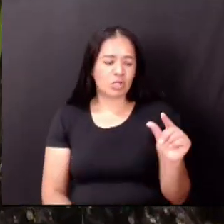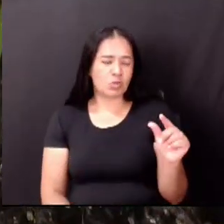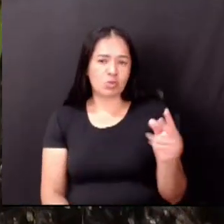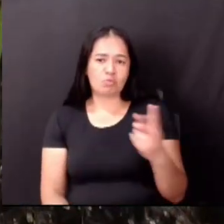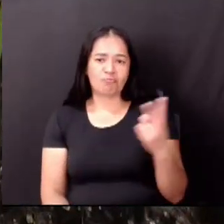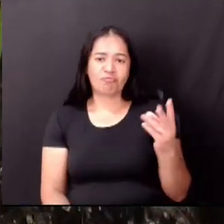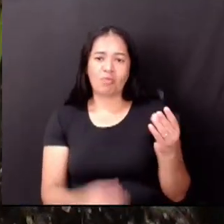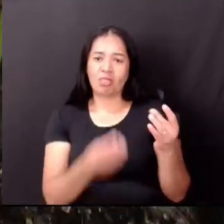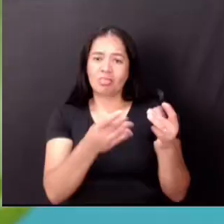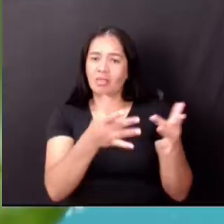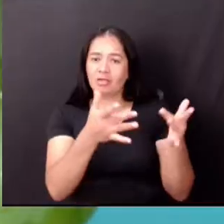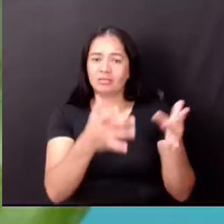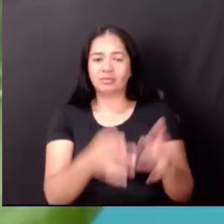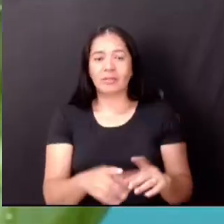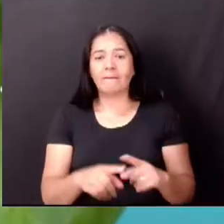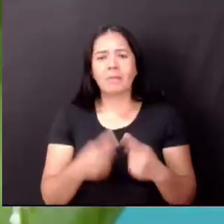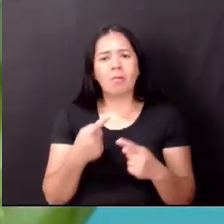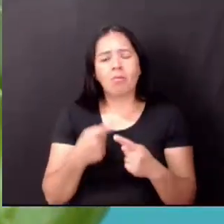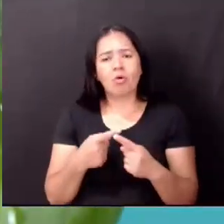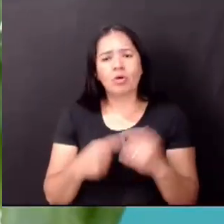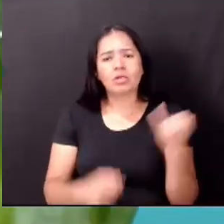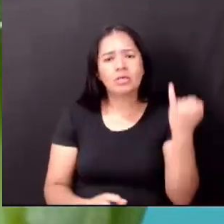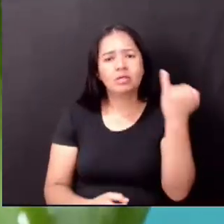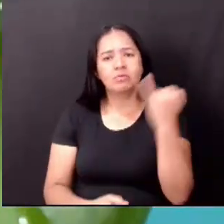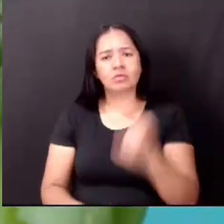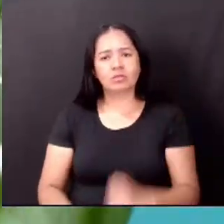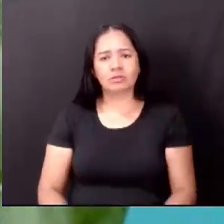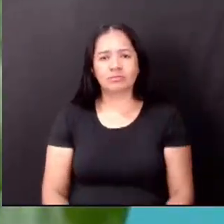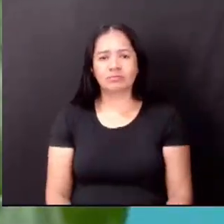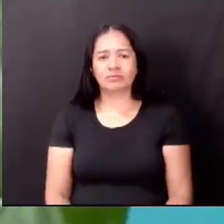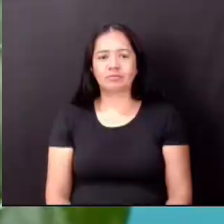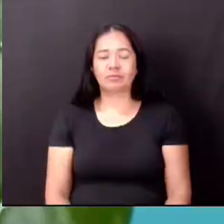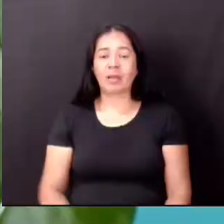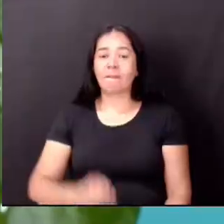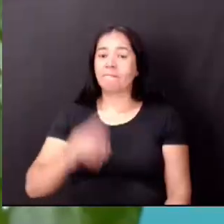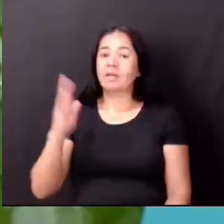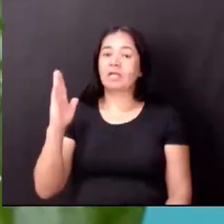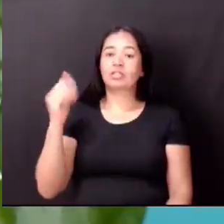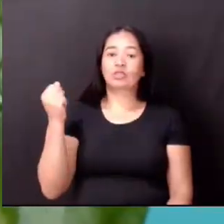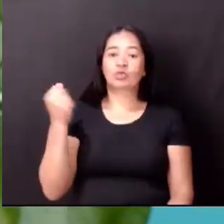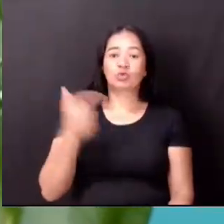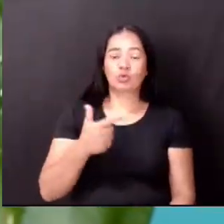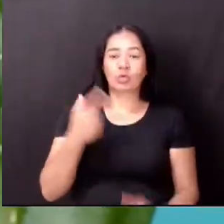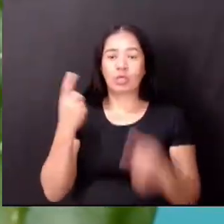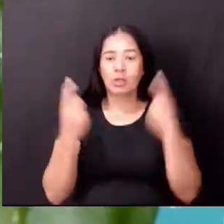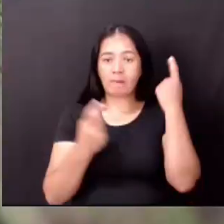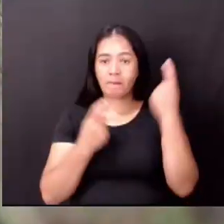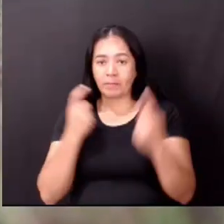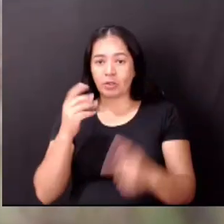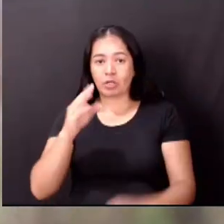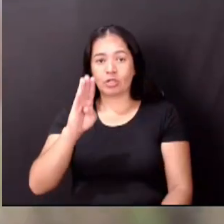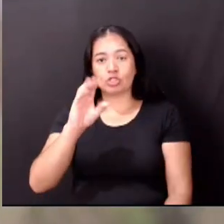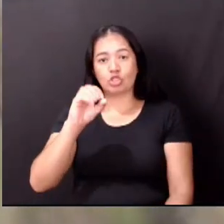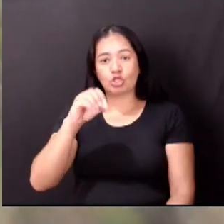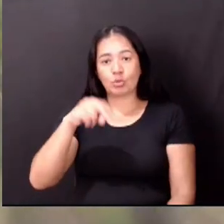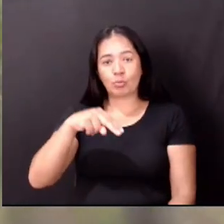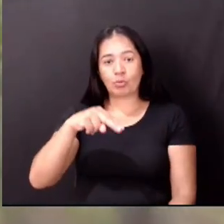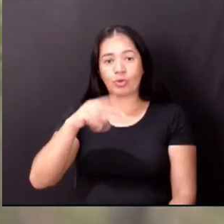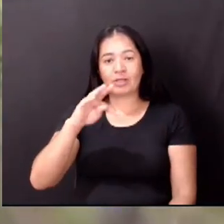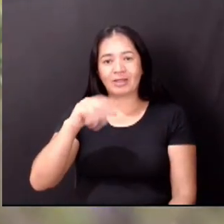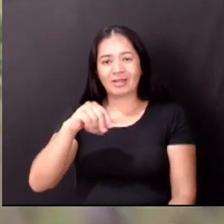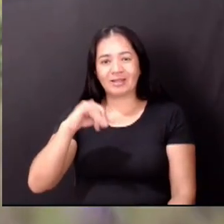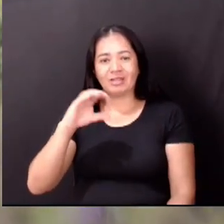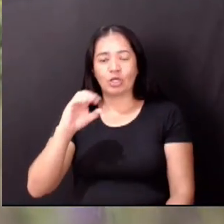por que isso importa? Mais do que uma mera preocupação de botânicos ou pais de planta, essa desconexão